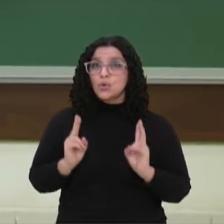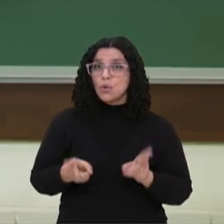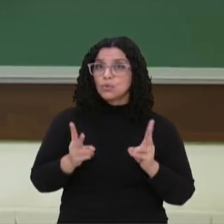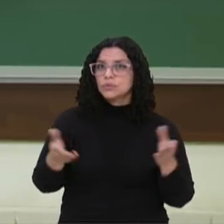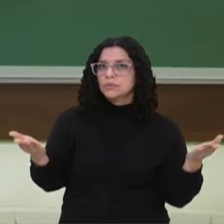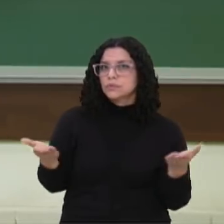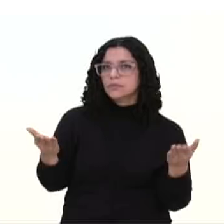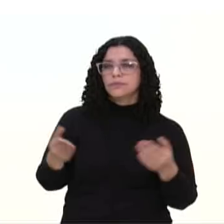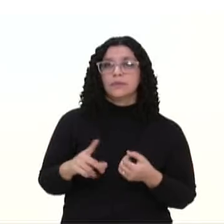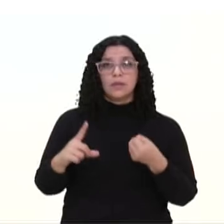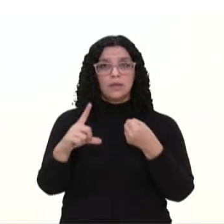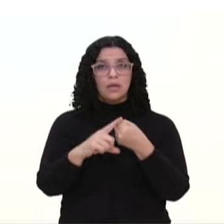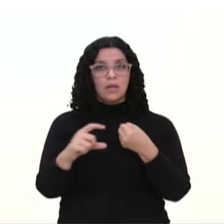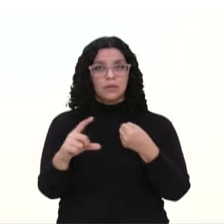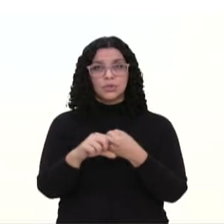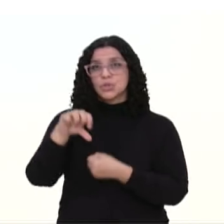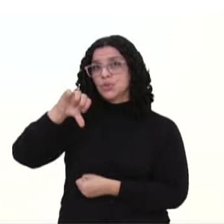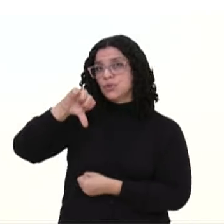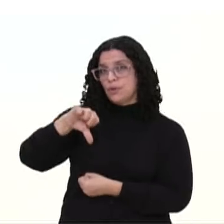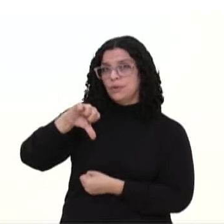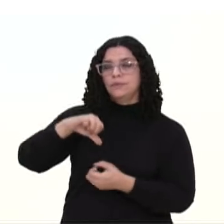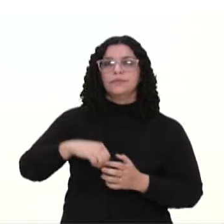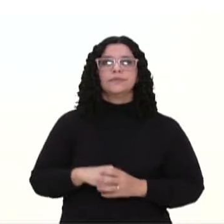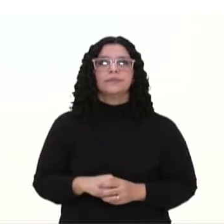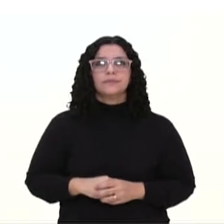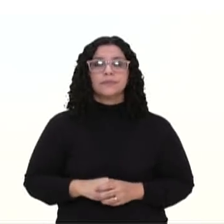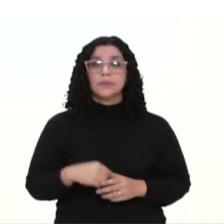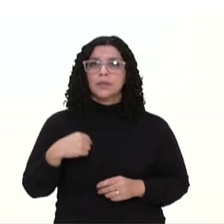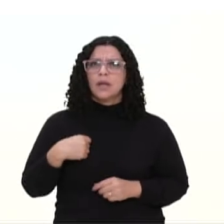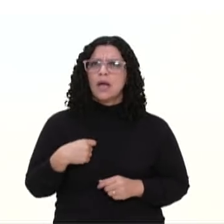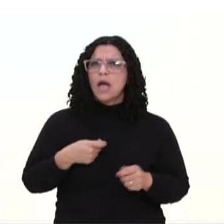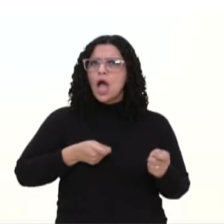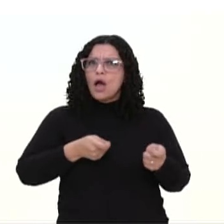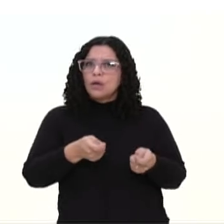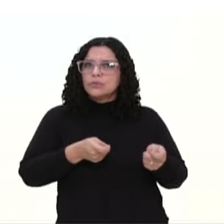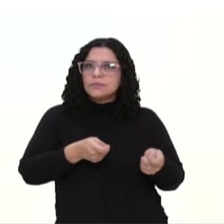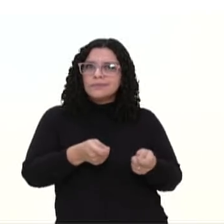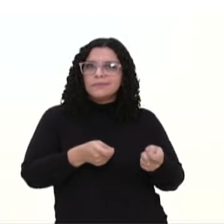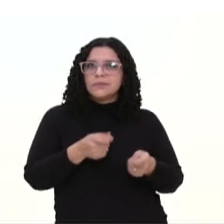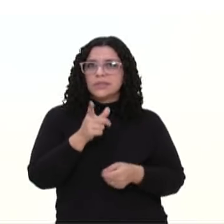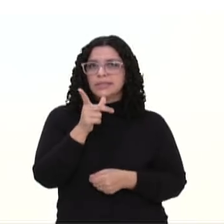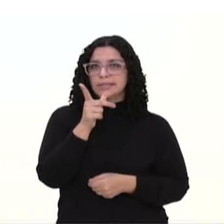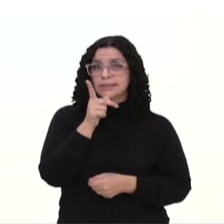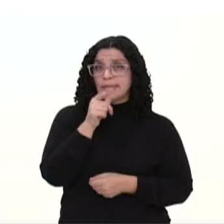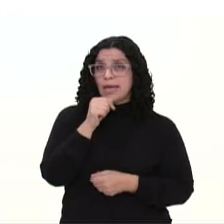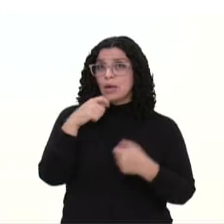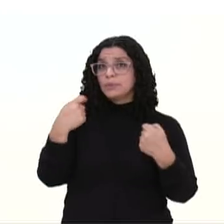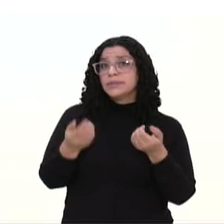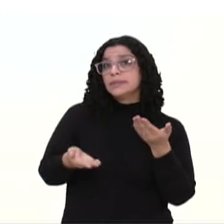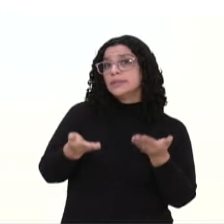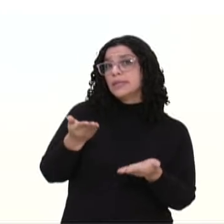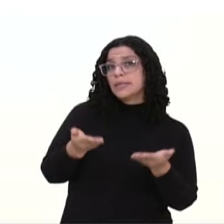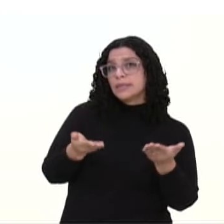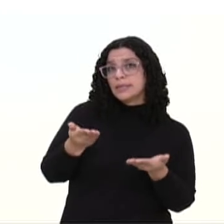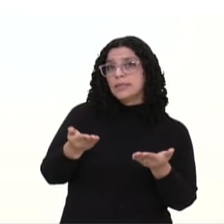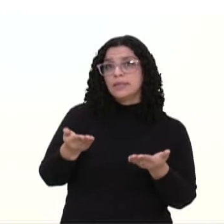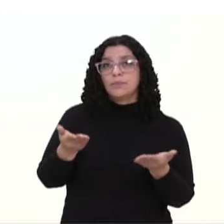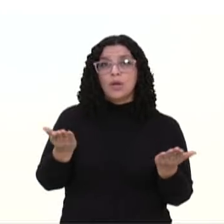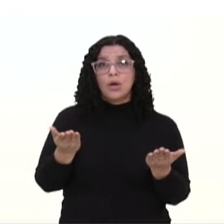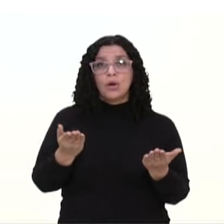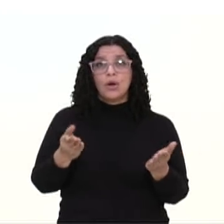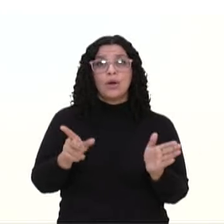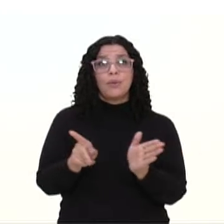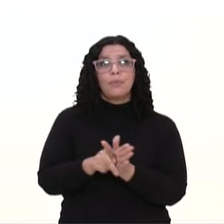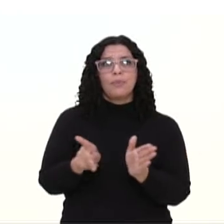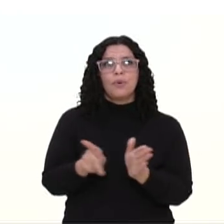Continuando lá, artigo 9º. A gestão da água impõe um equilíbrio entre os